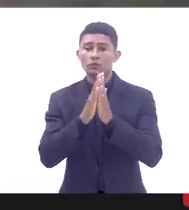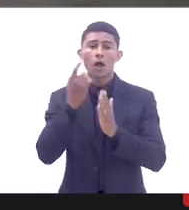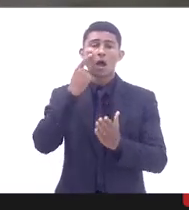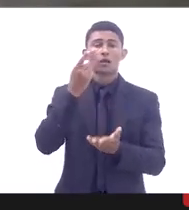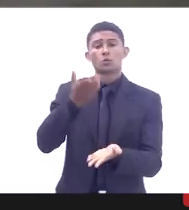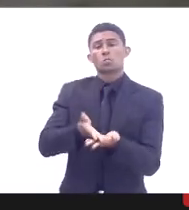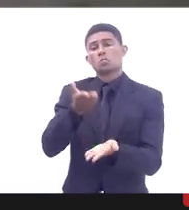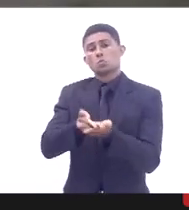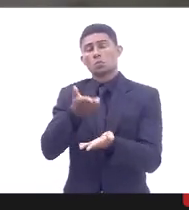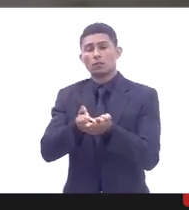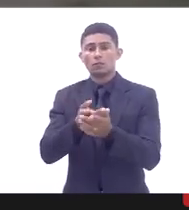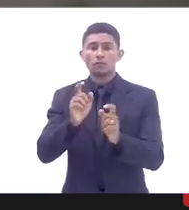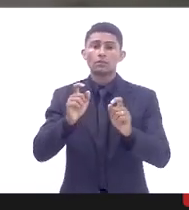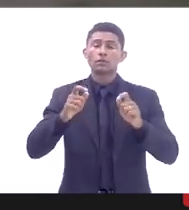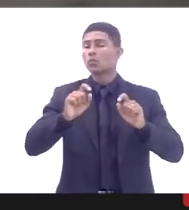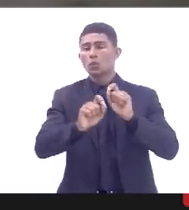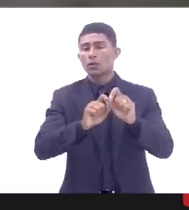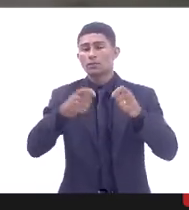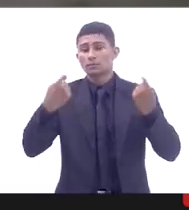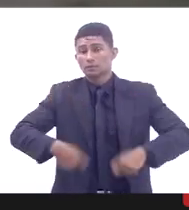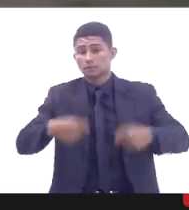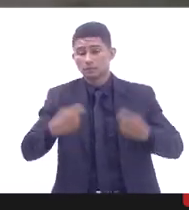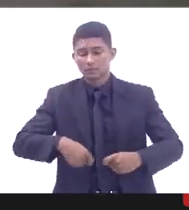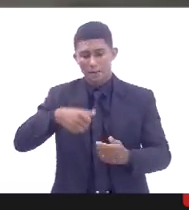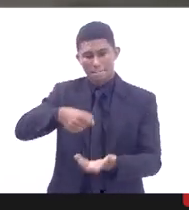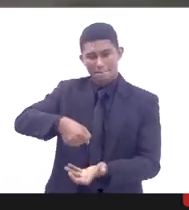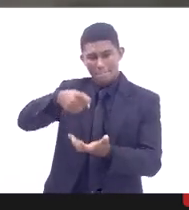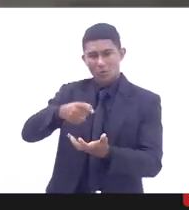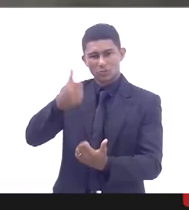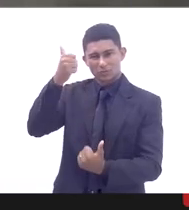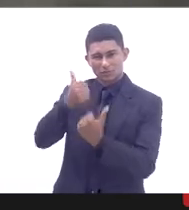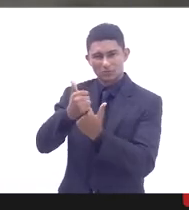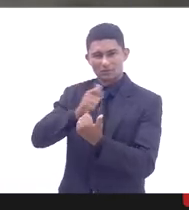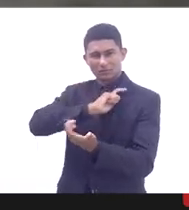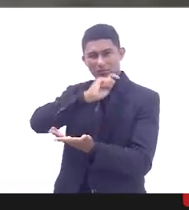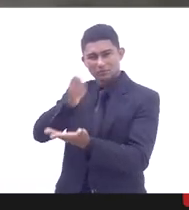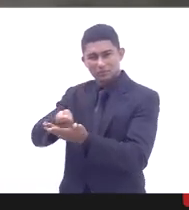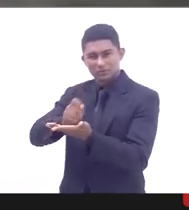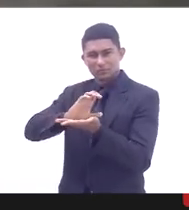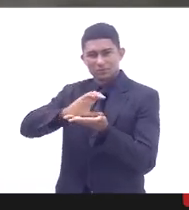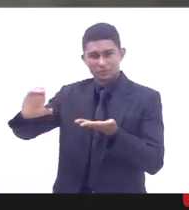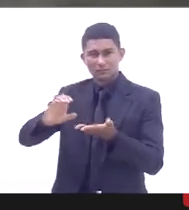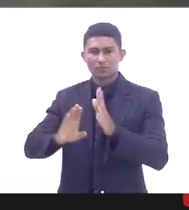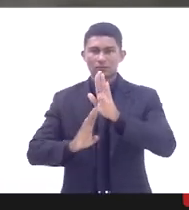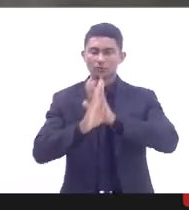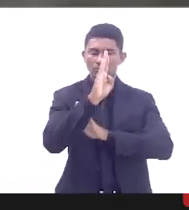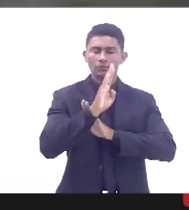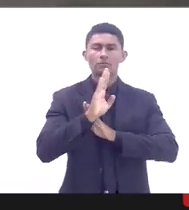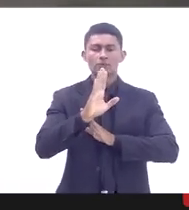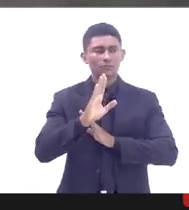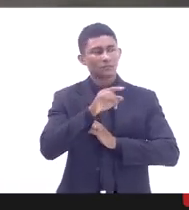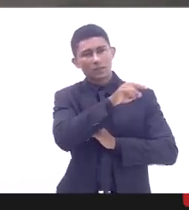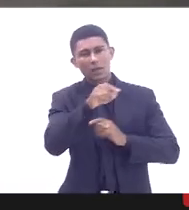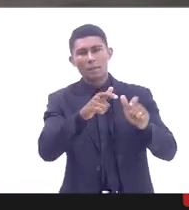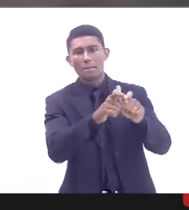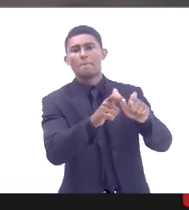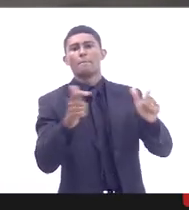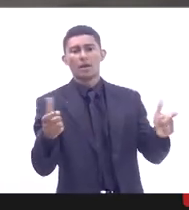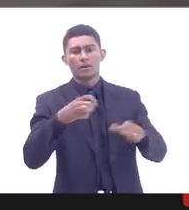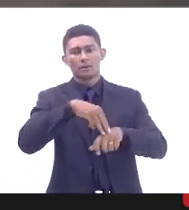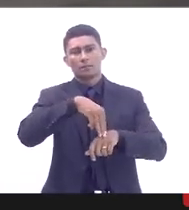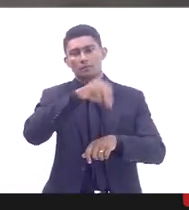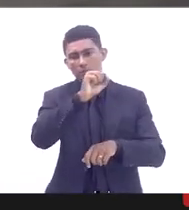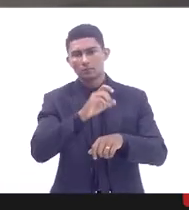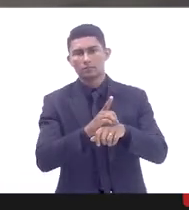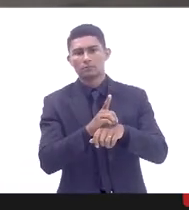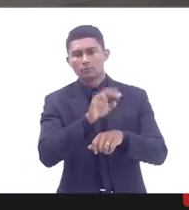estudo sobre a necessidade de reajuste nas bolsas teve reajuste um o bolso específica mais a longo a maioria das bolsas de mestrado e de